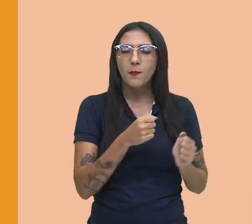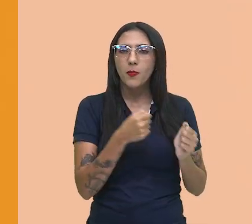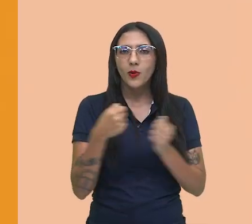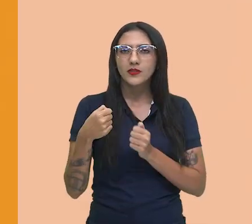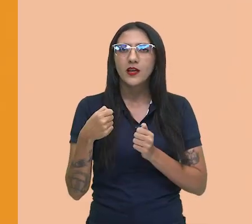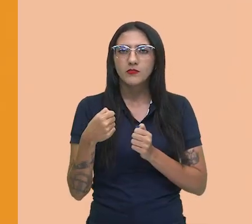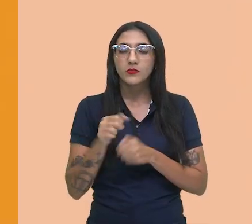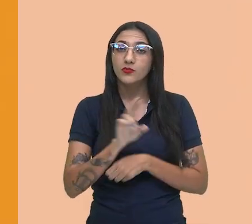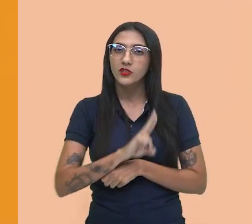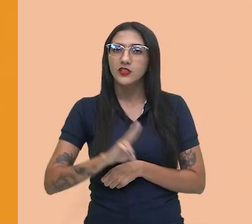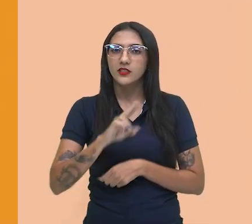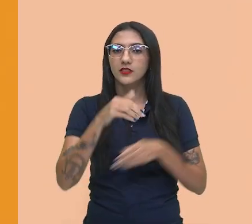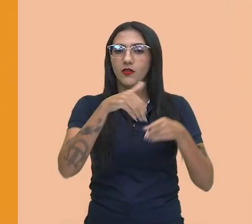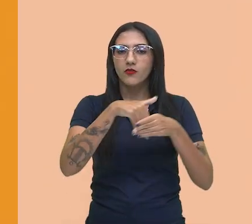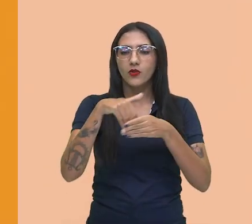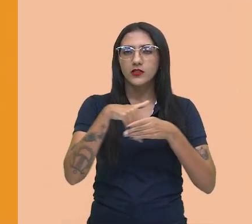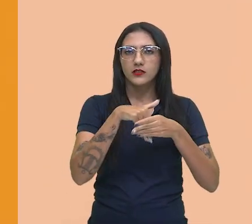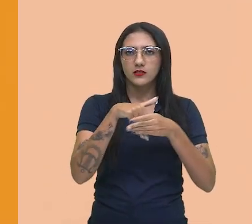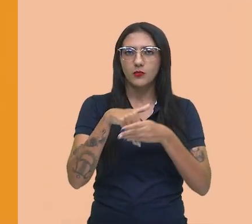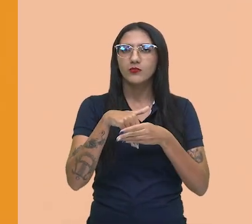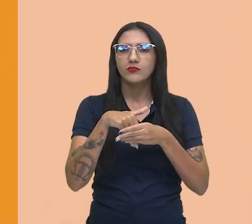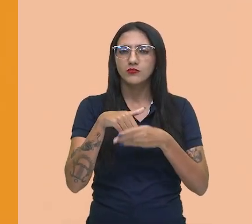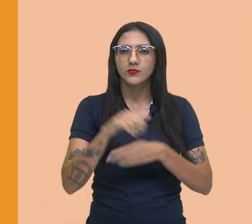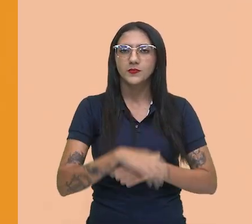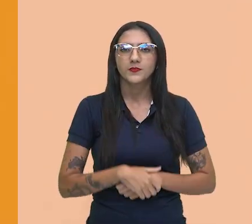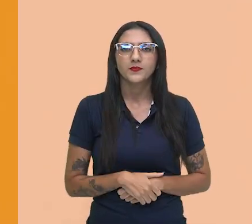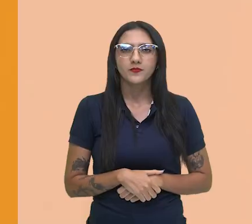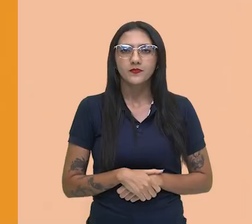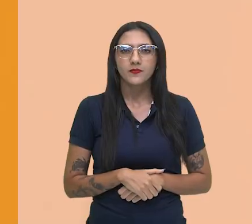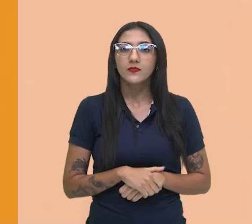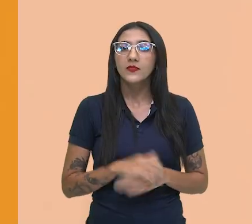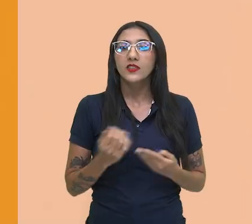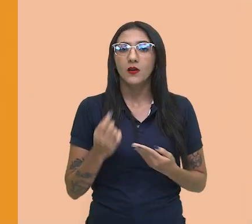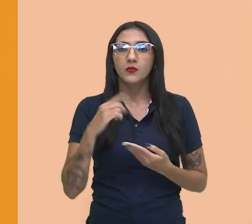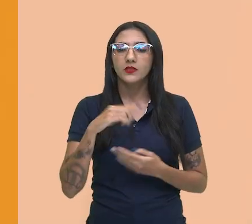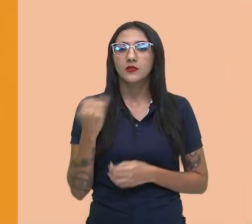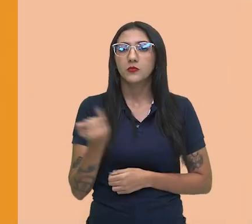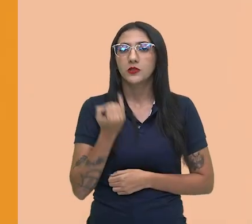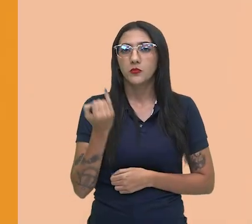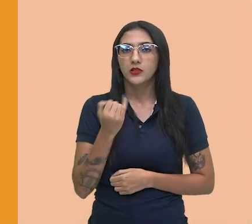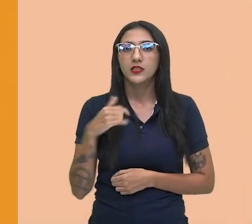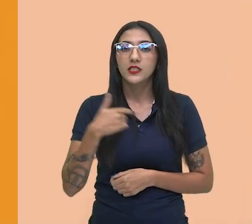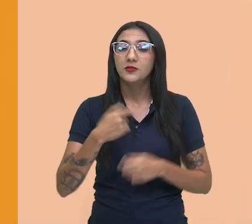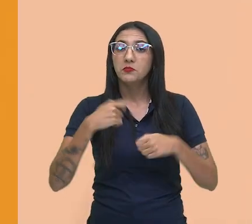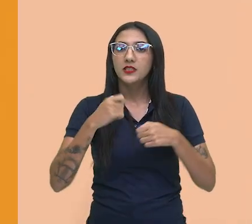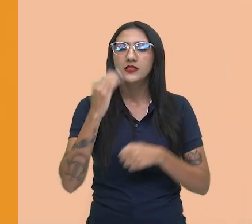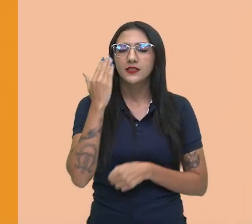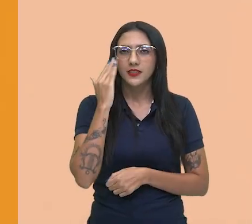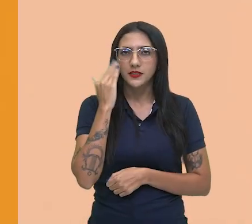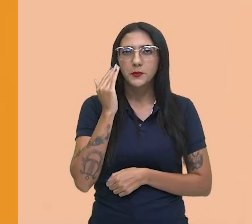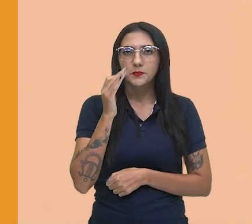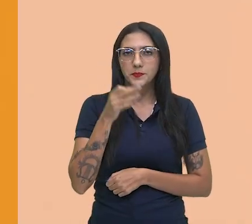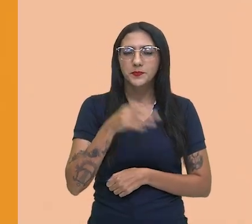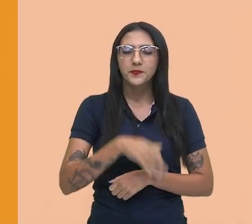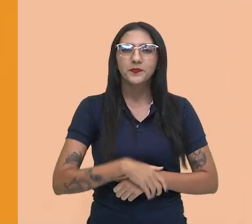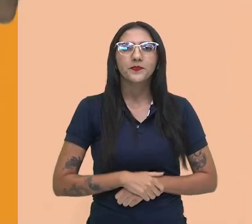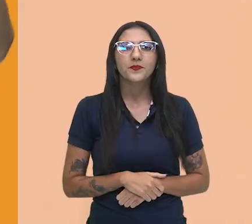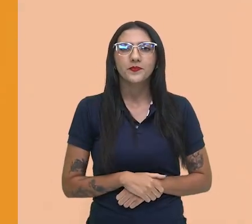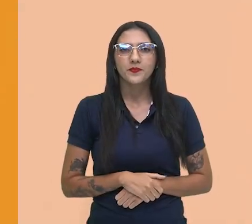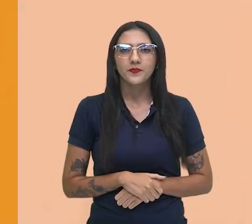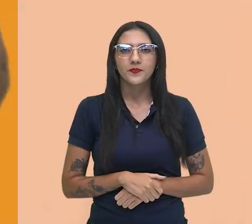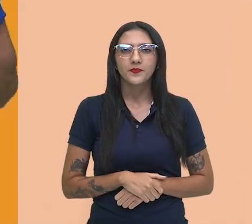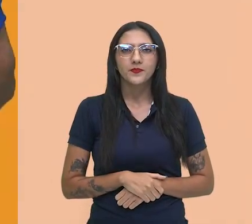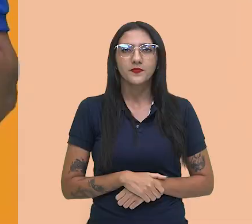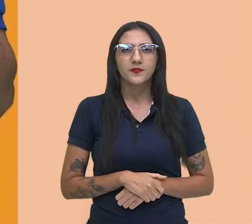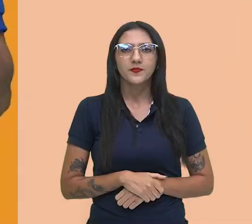A eleição, o voto, tá? Então, isso é muito importante e a gente tem que entender bem isso daí.